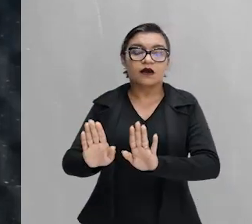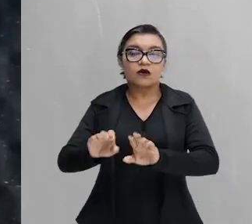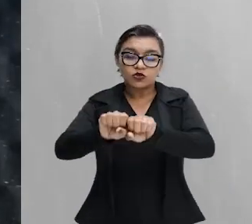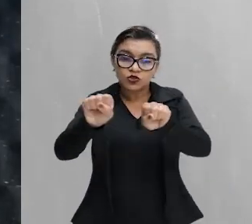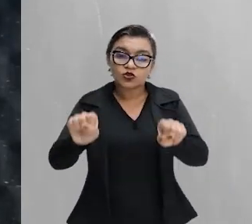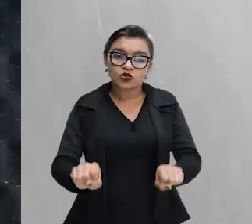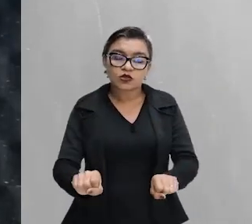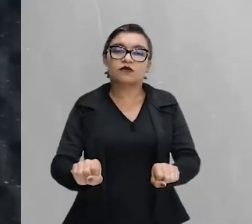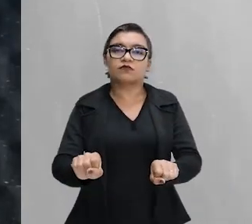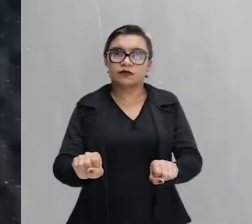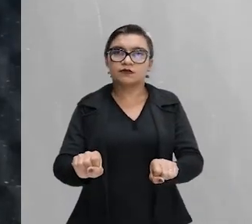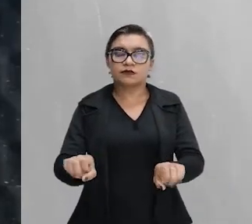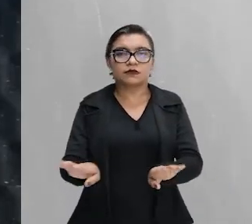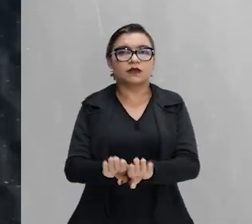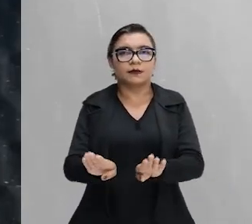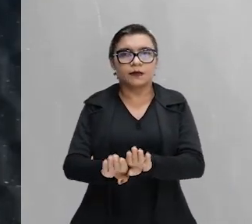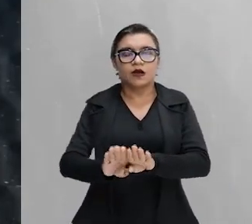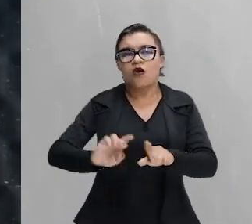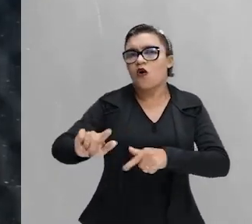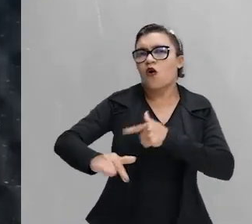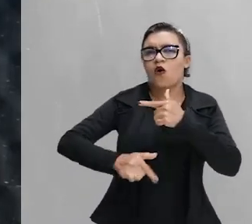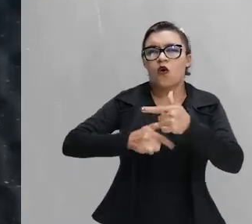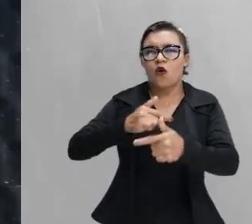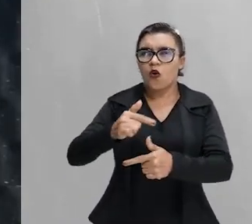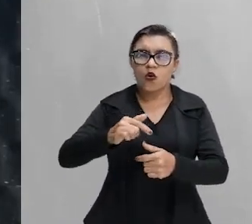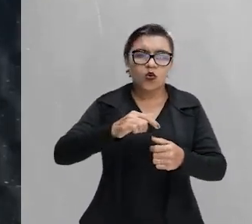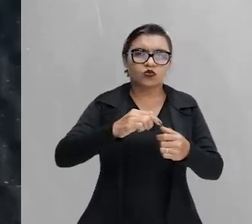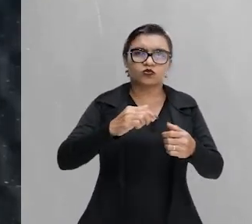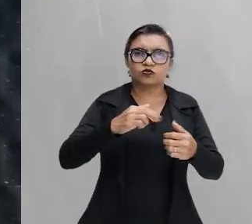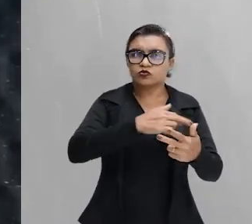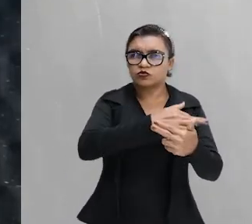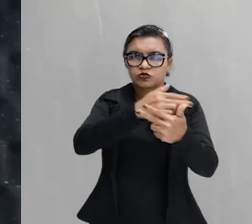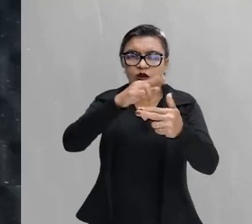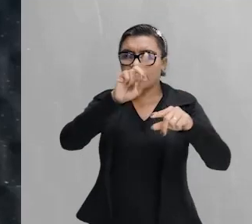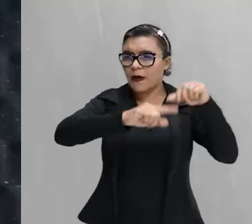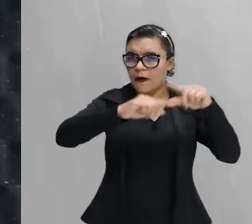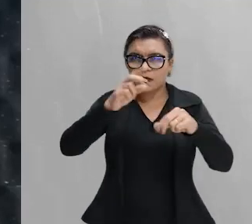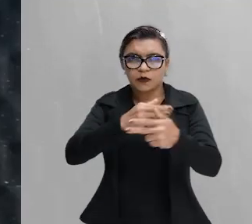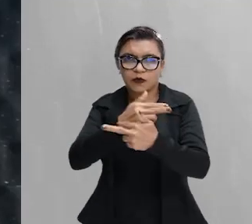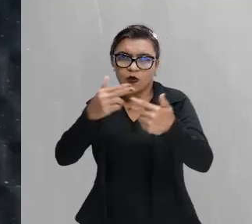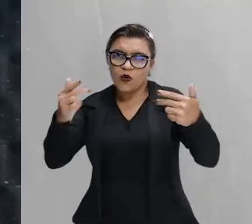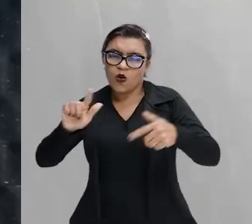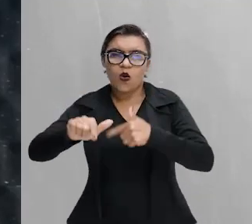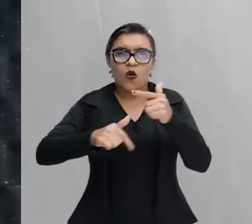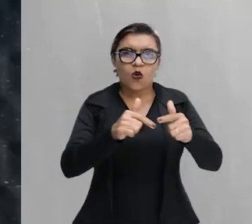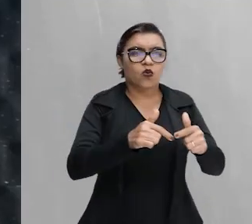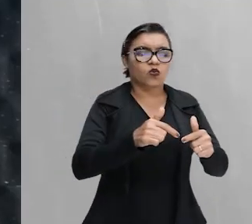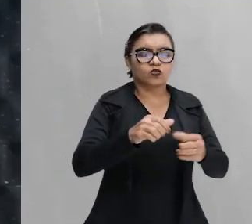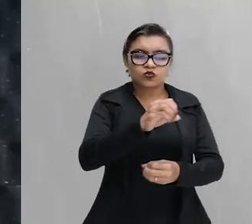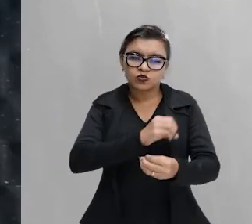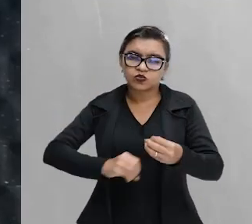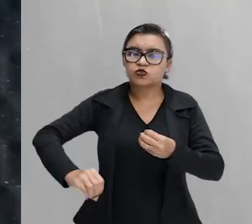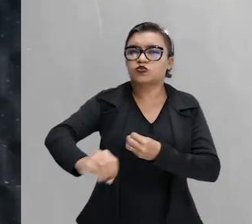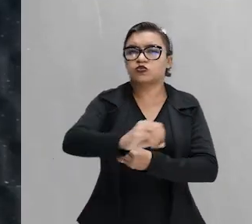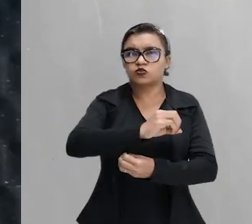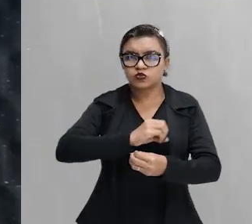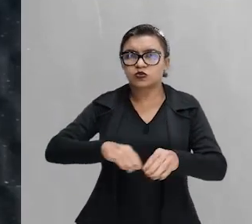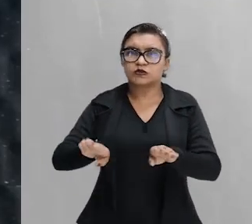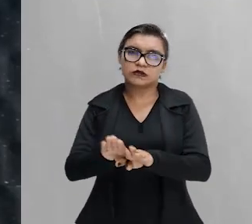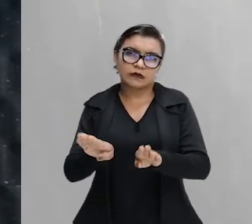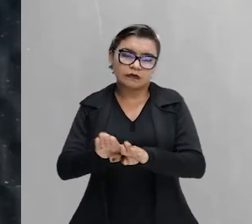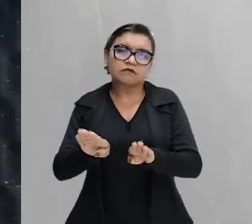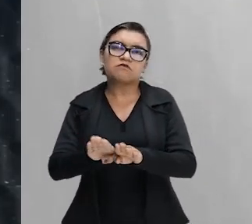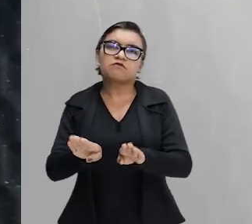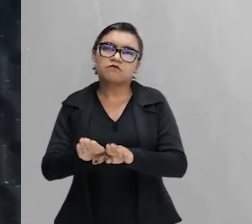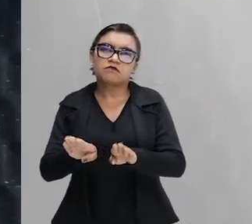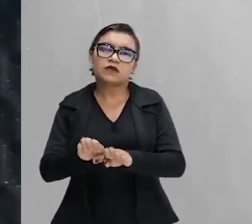sistema, não é? De outros astros, de outros sistemas solares, tá, ok? Que estão aí